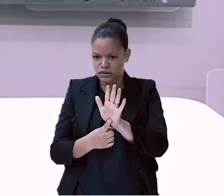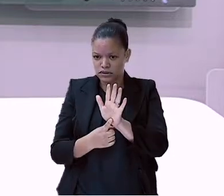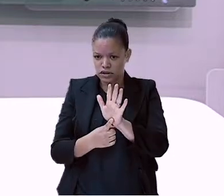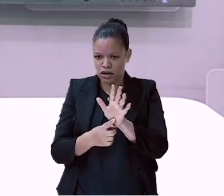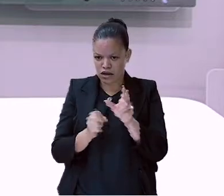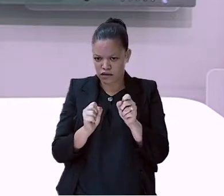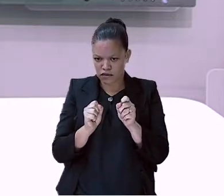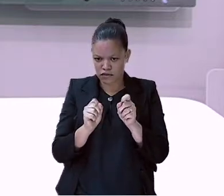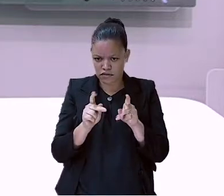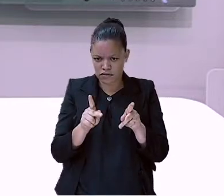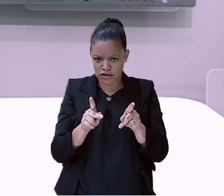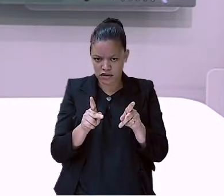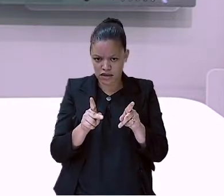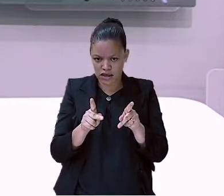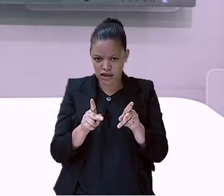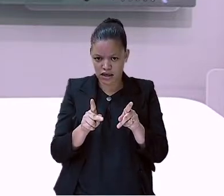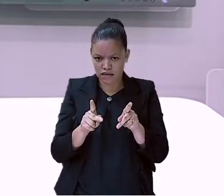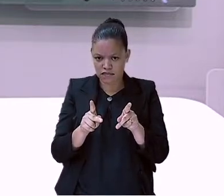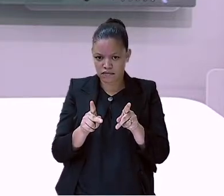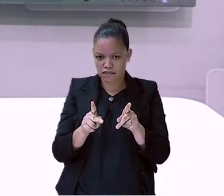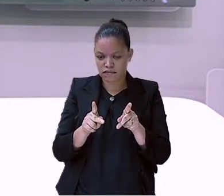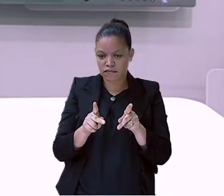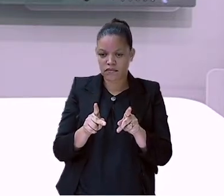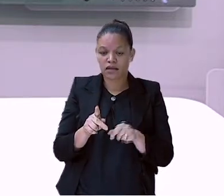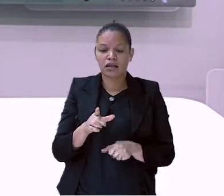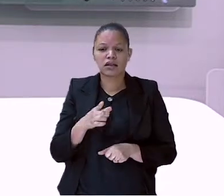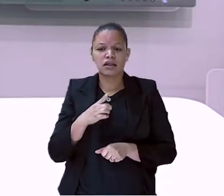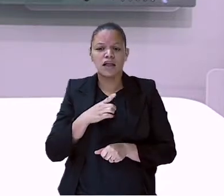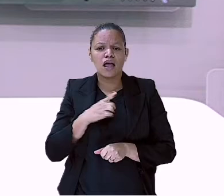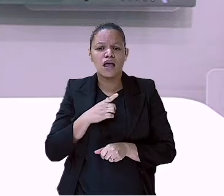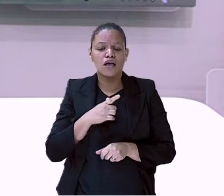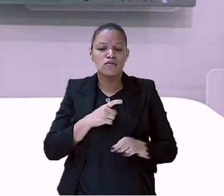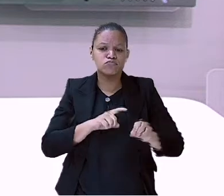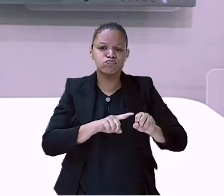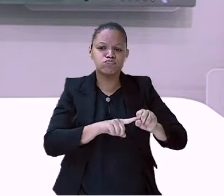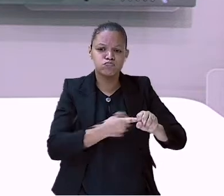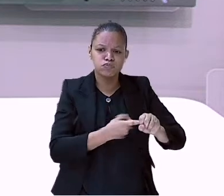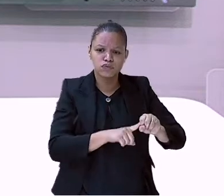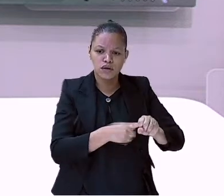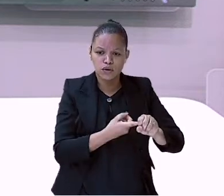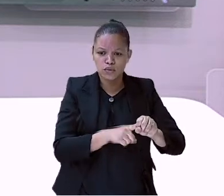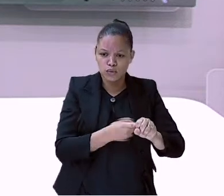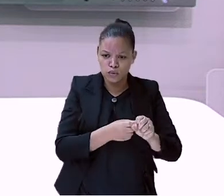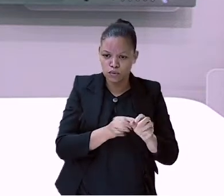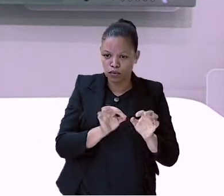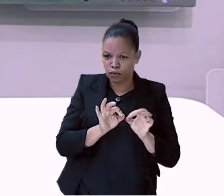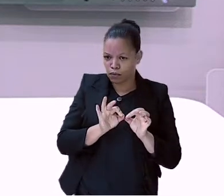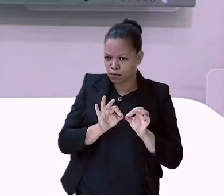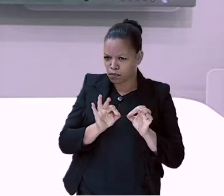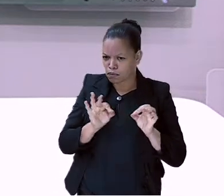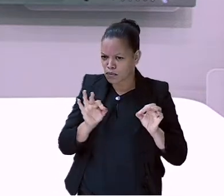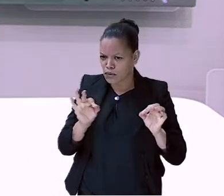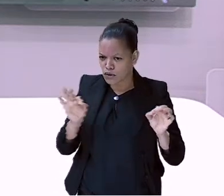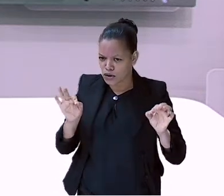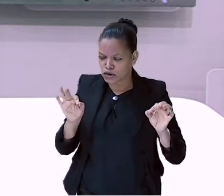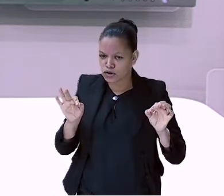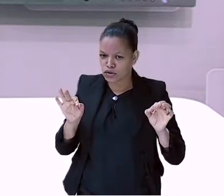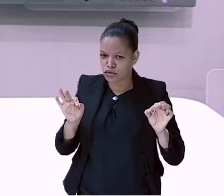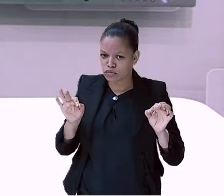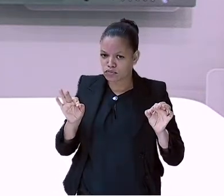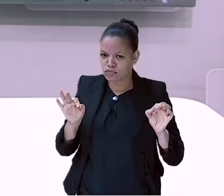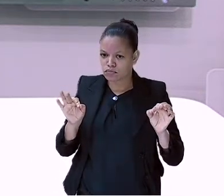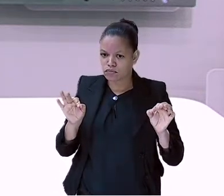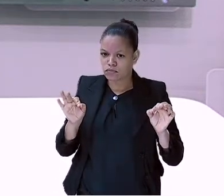mais risquinhos além da metade. Então eu tenho aqui, ó, 1, 2, 3, 4, 5.